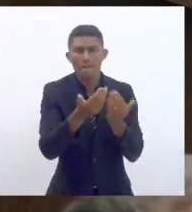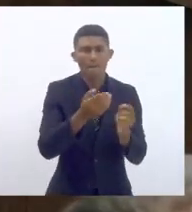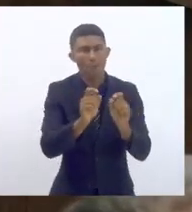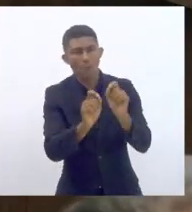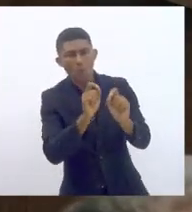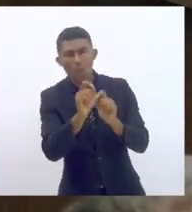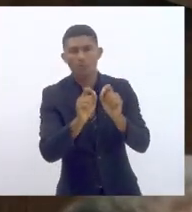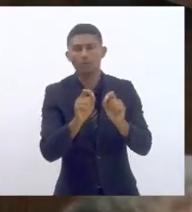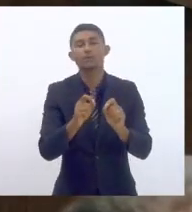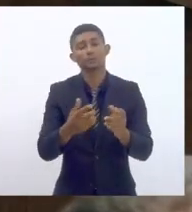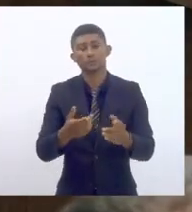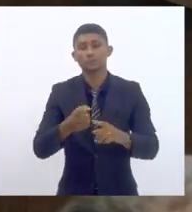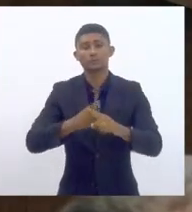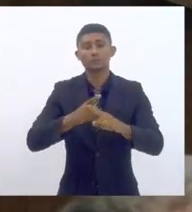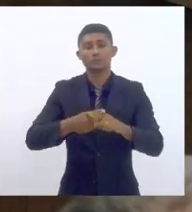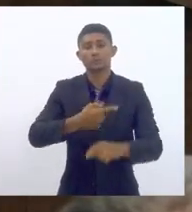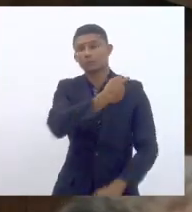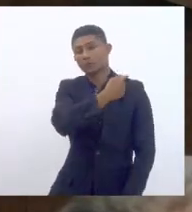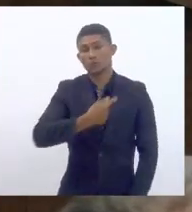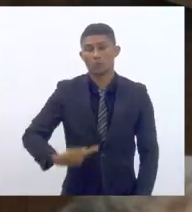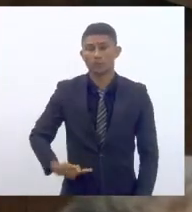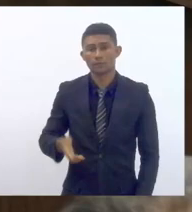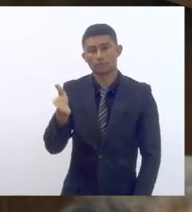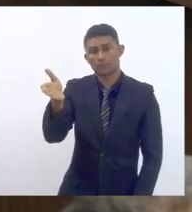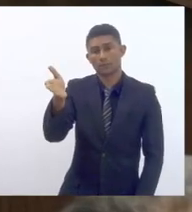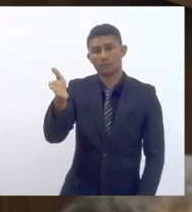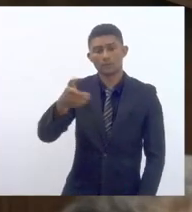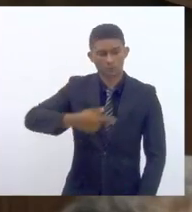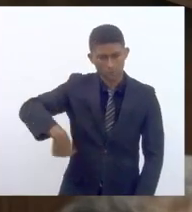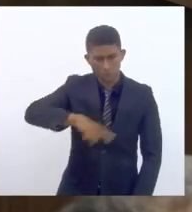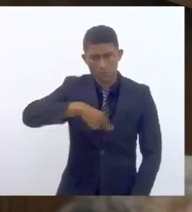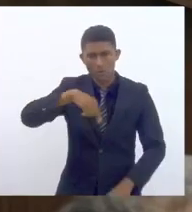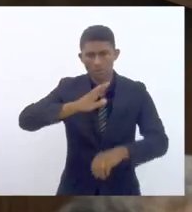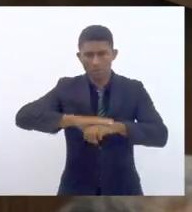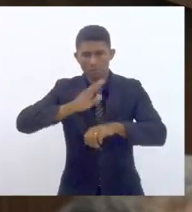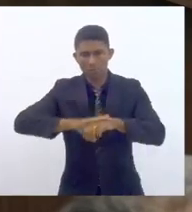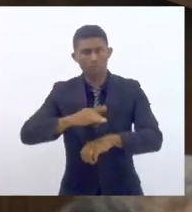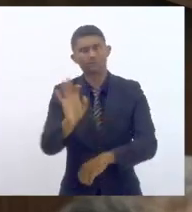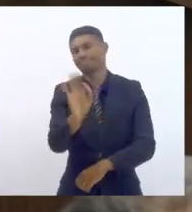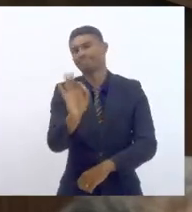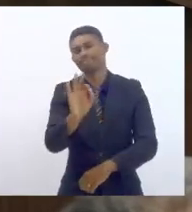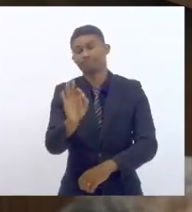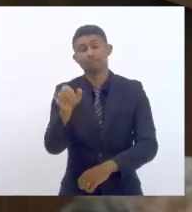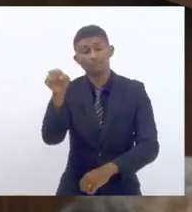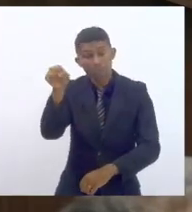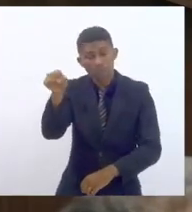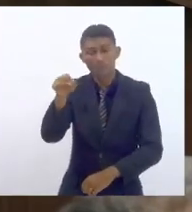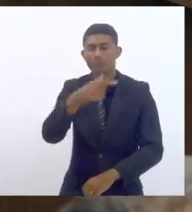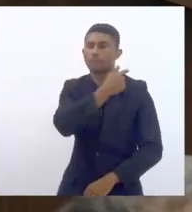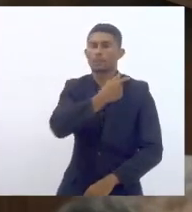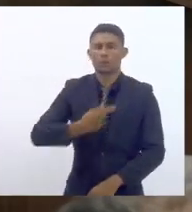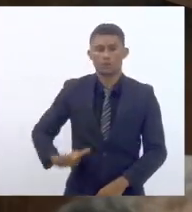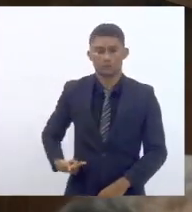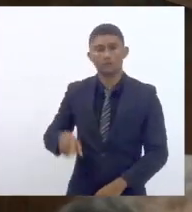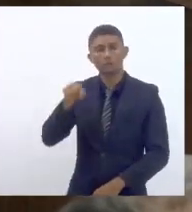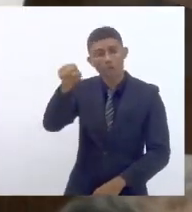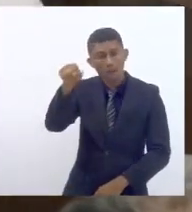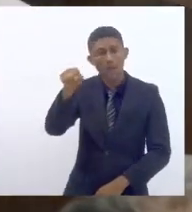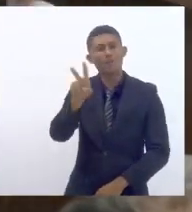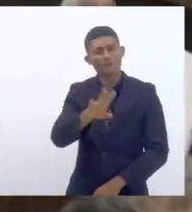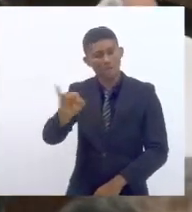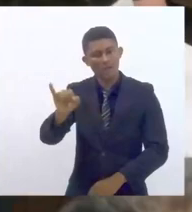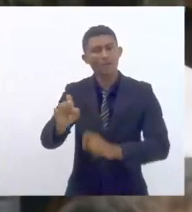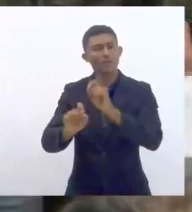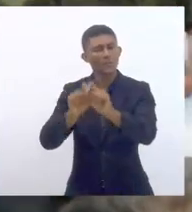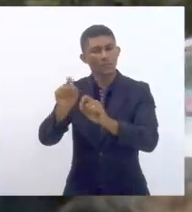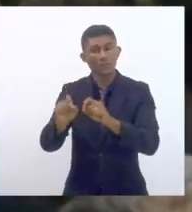governo é o governo, não é do nosso lado. Não é. O que que o governo vai fazer? Ele vai,